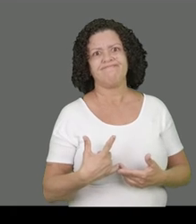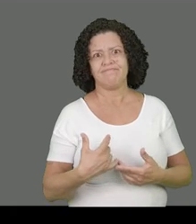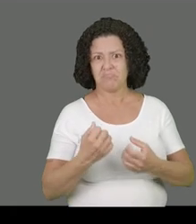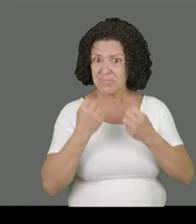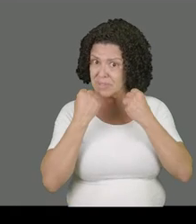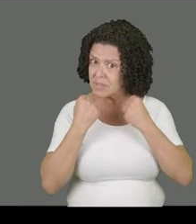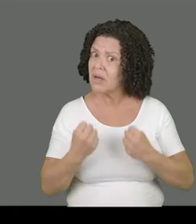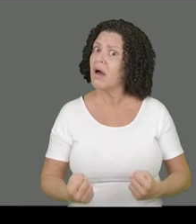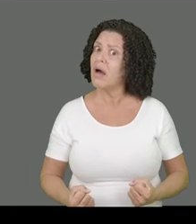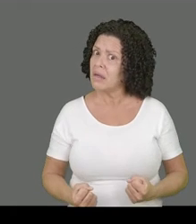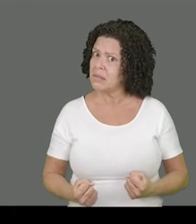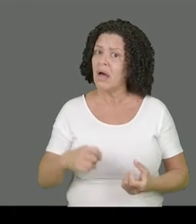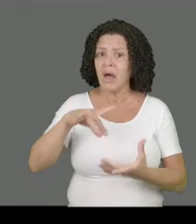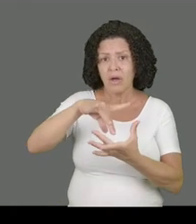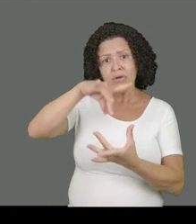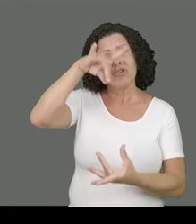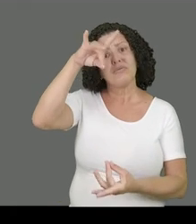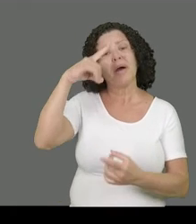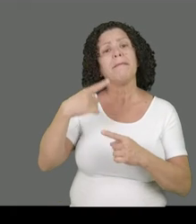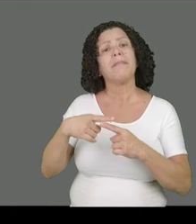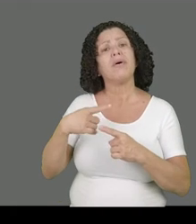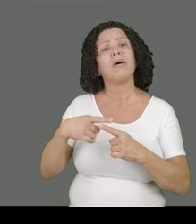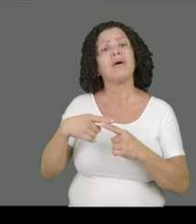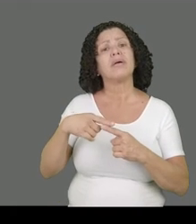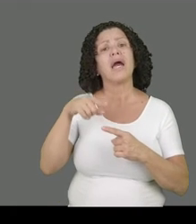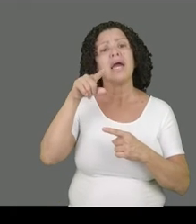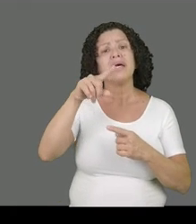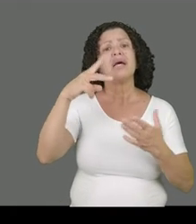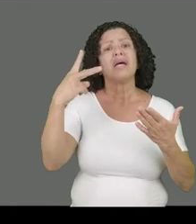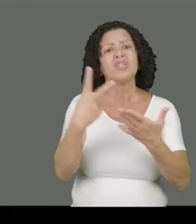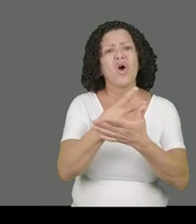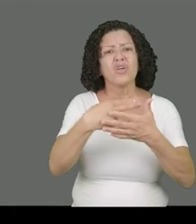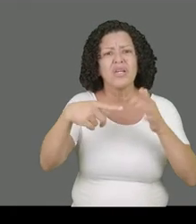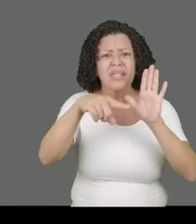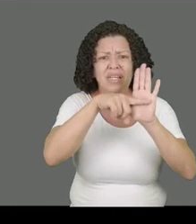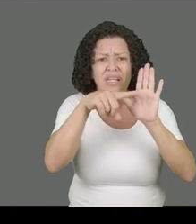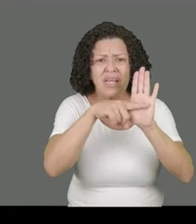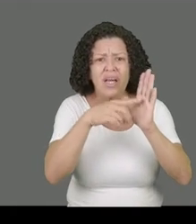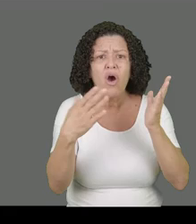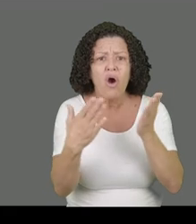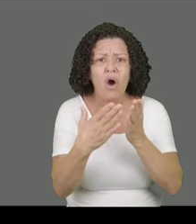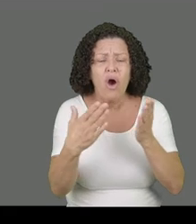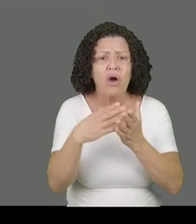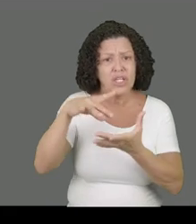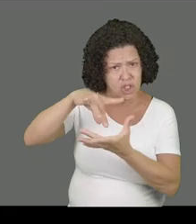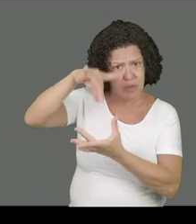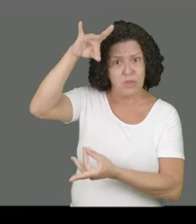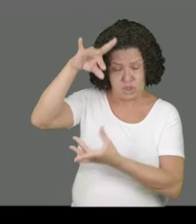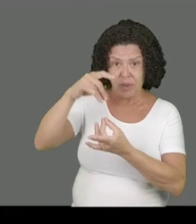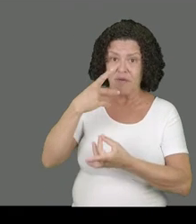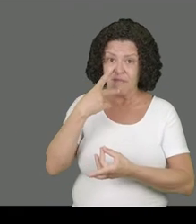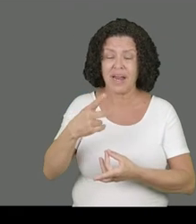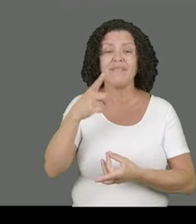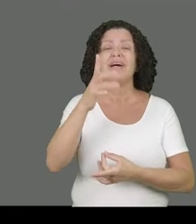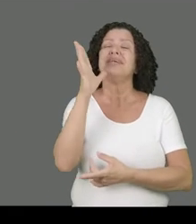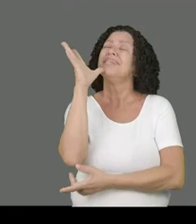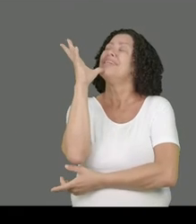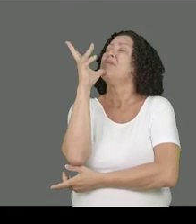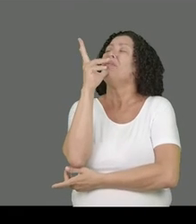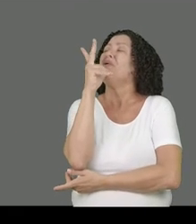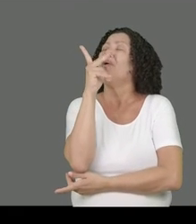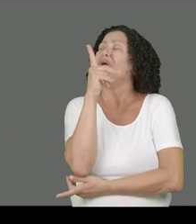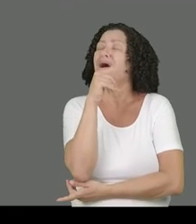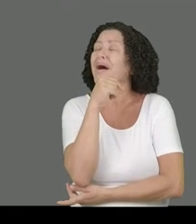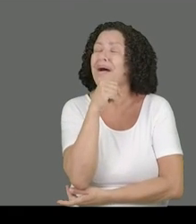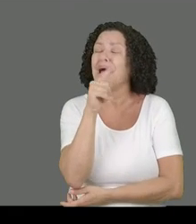deles. E as quedas são duras para o espírito, porque esses precipícios que a gente cai hoje, espiritualmente falando,